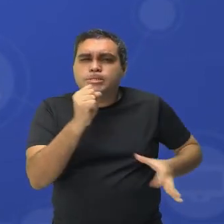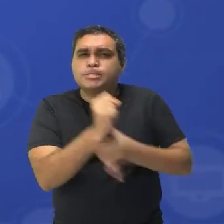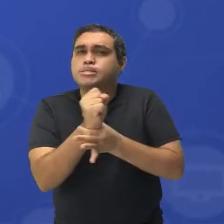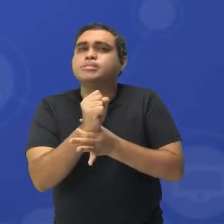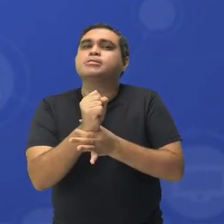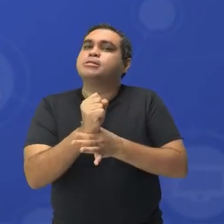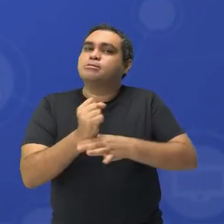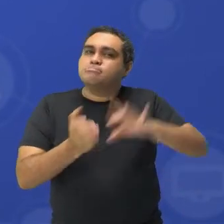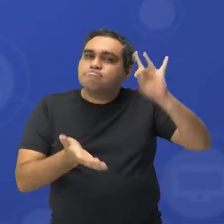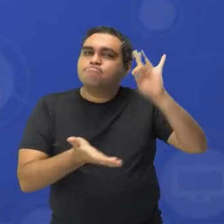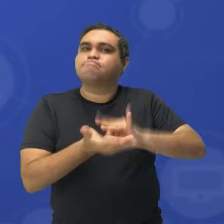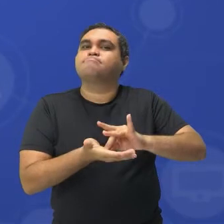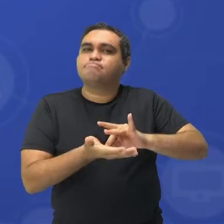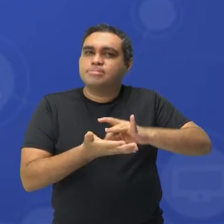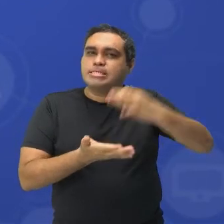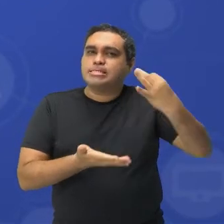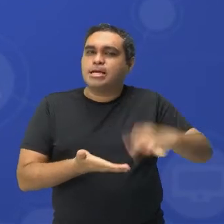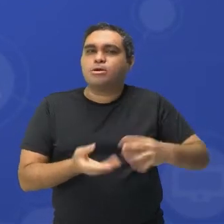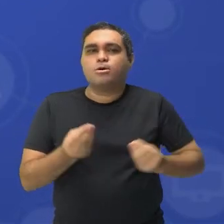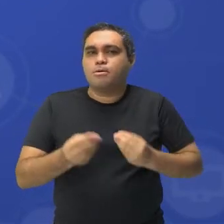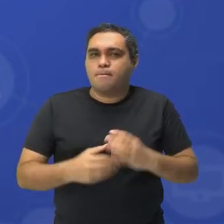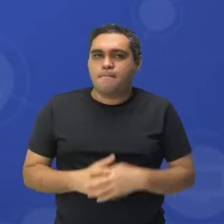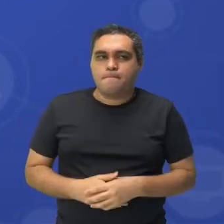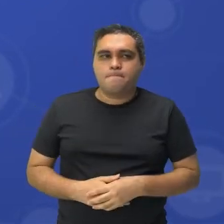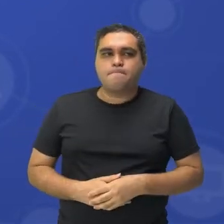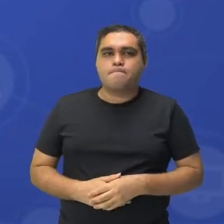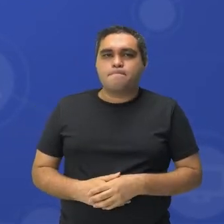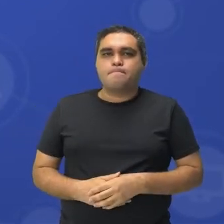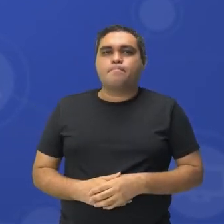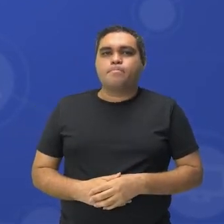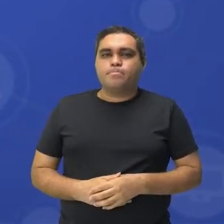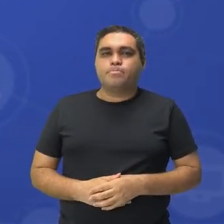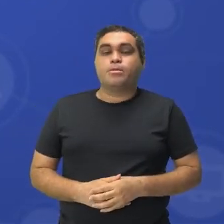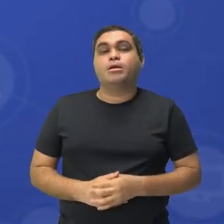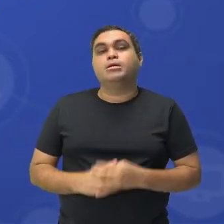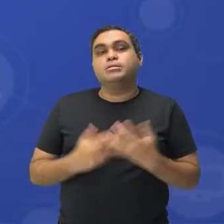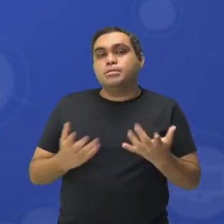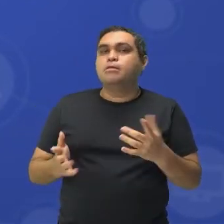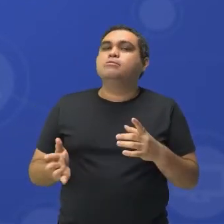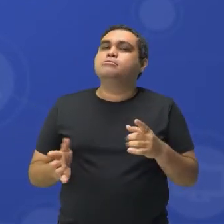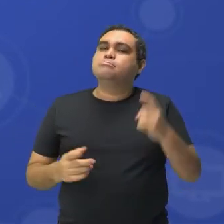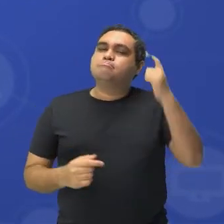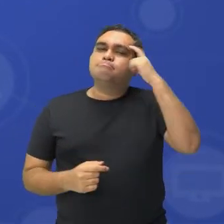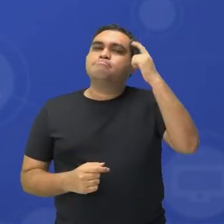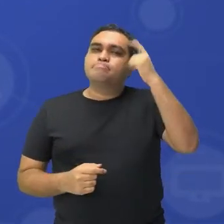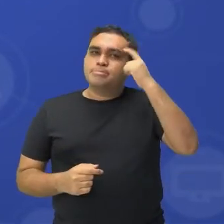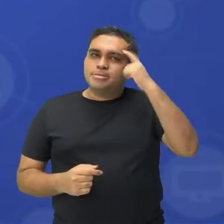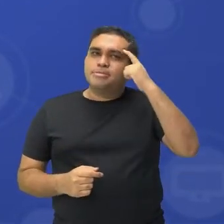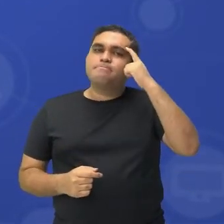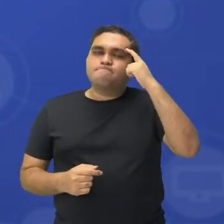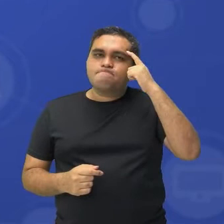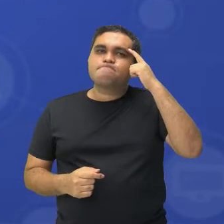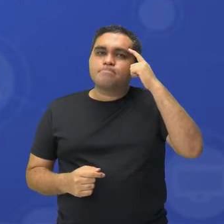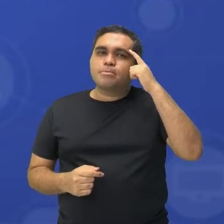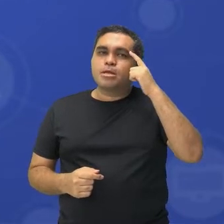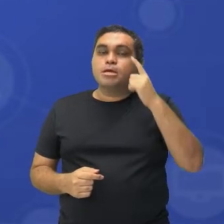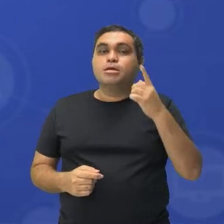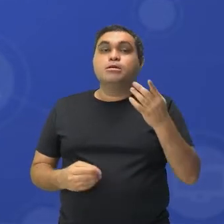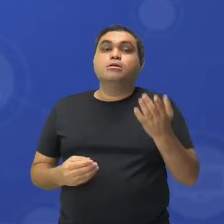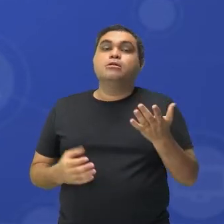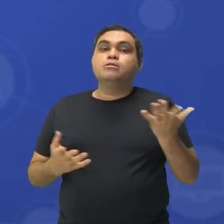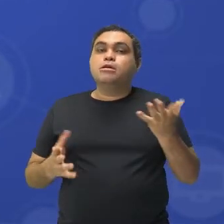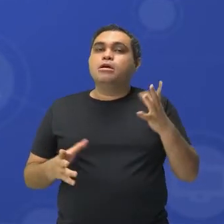acertar? Então ele vai então questionar a partir desse ponto aí. E qual é a conclusão que ele